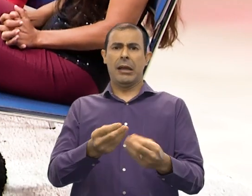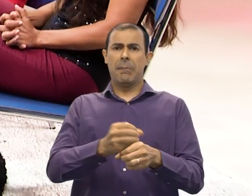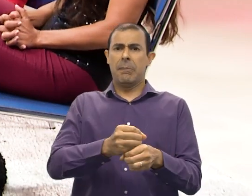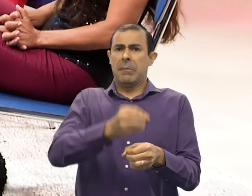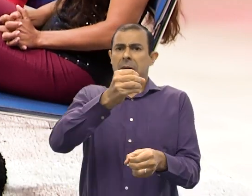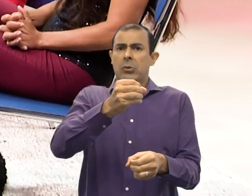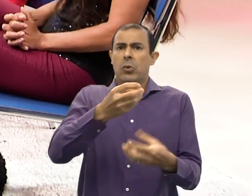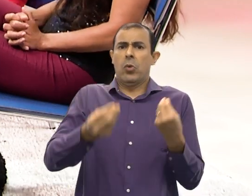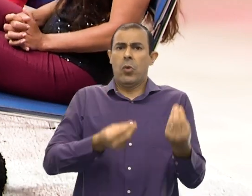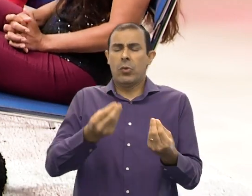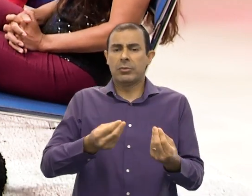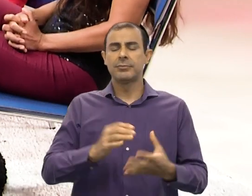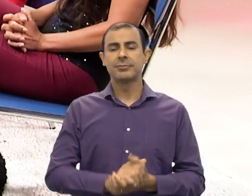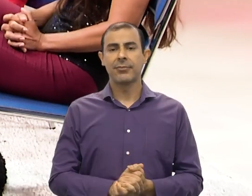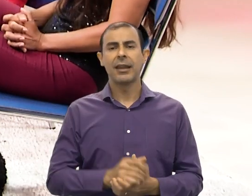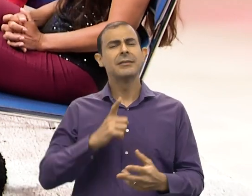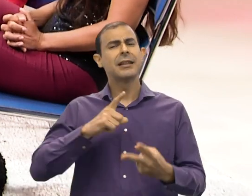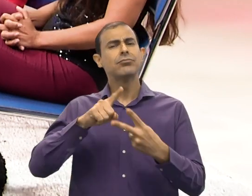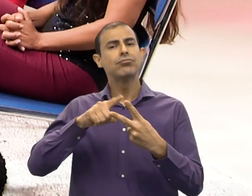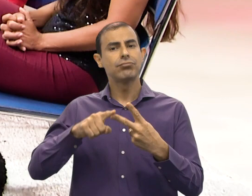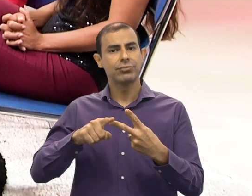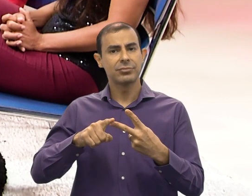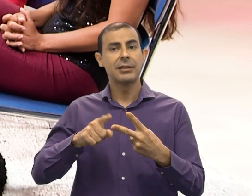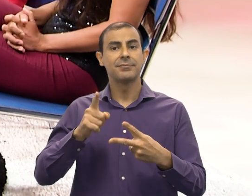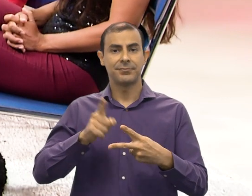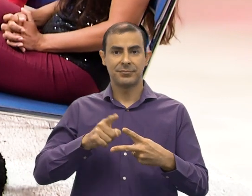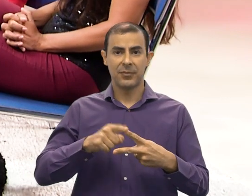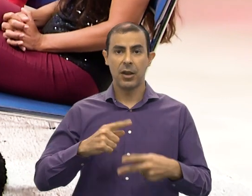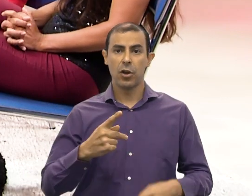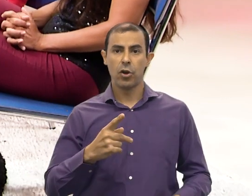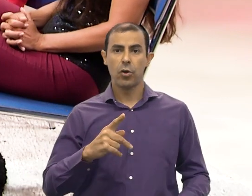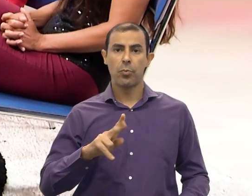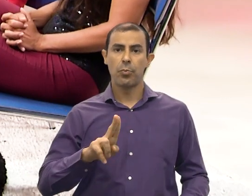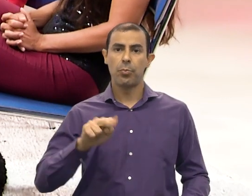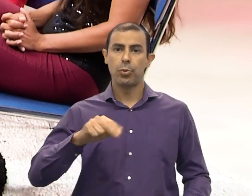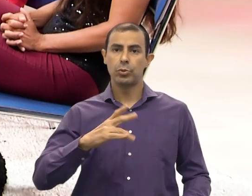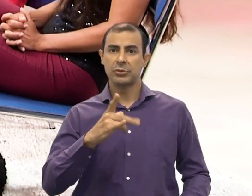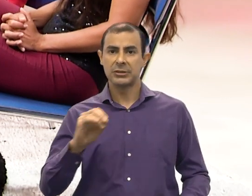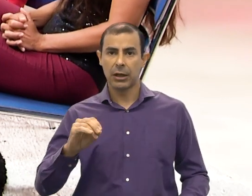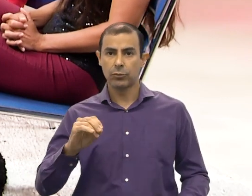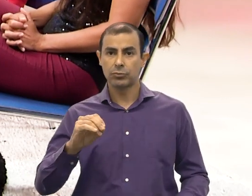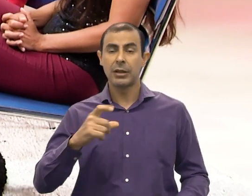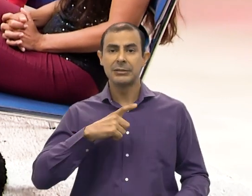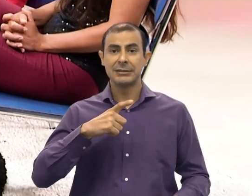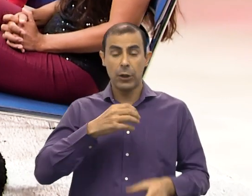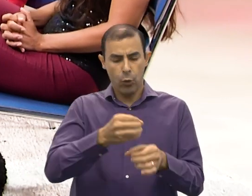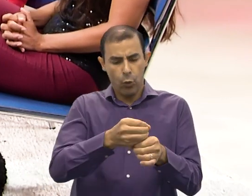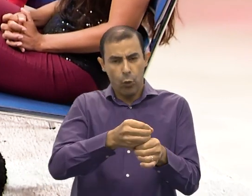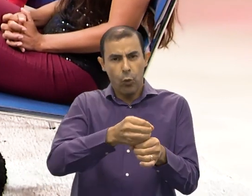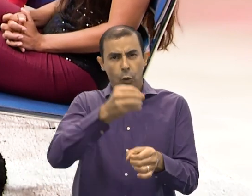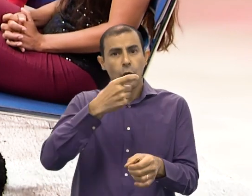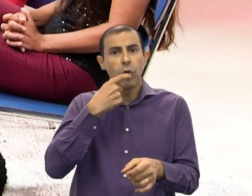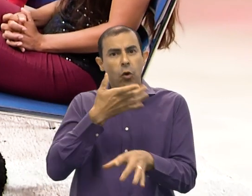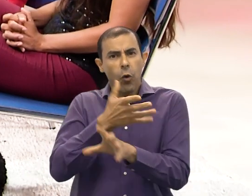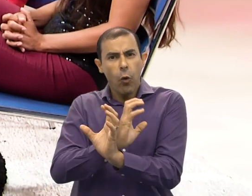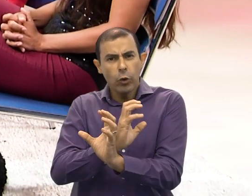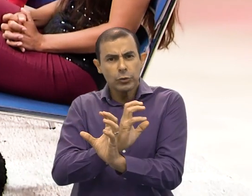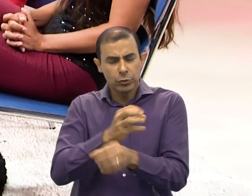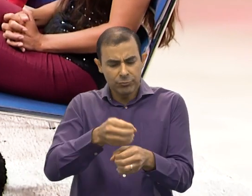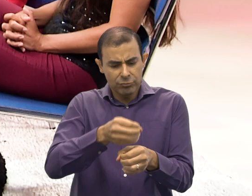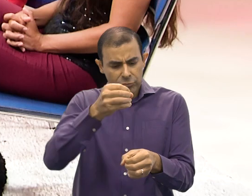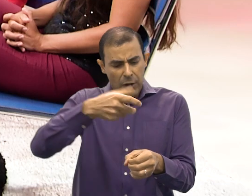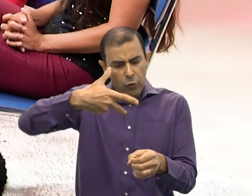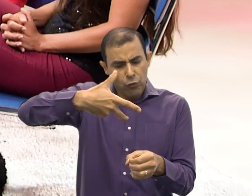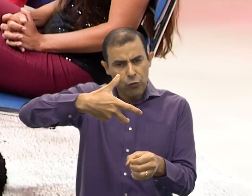Então, existem duas maneiras, como eu falei. A de punção, que é uma retirada diretamente do osso da bacia. Muito importante